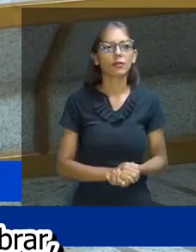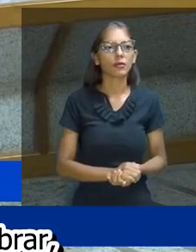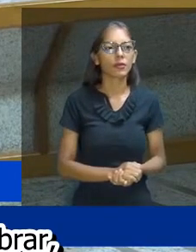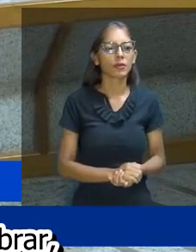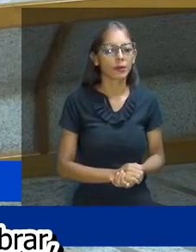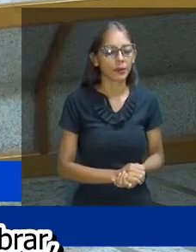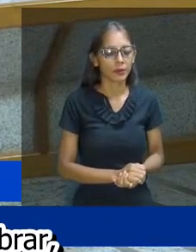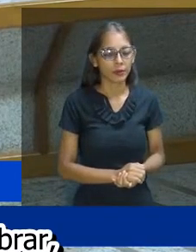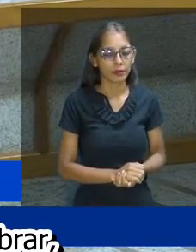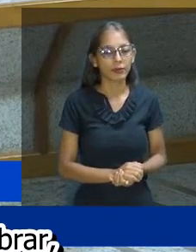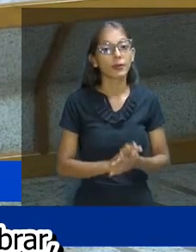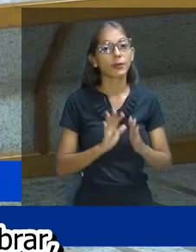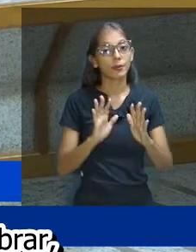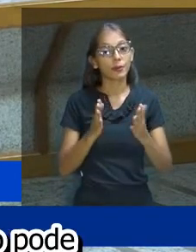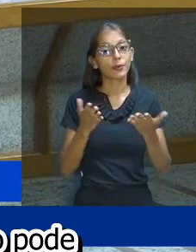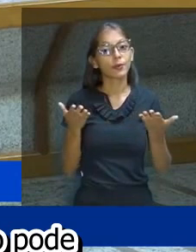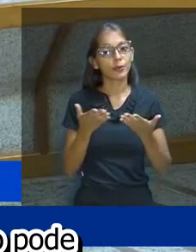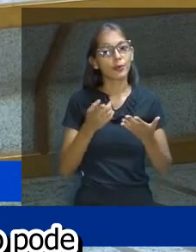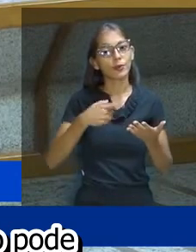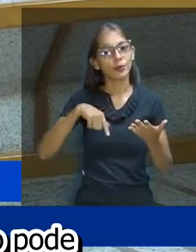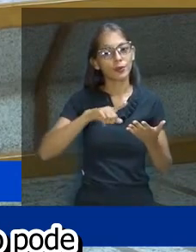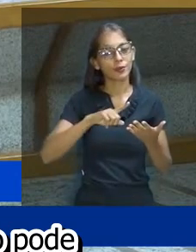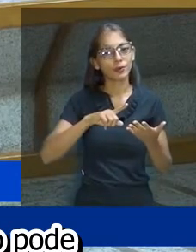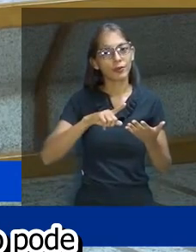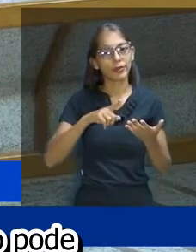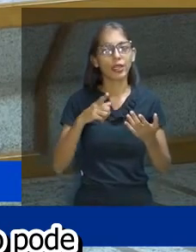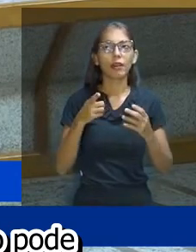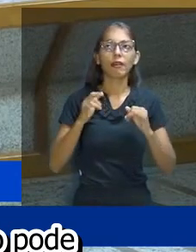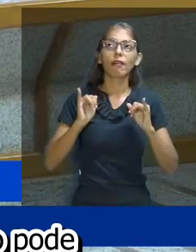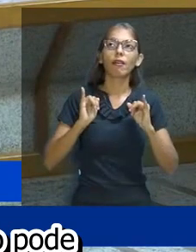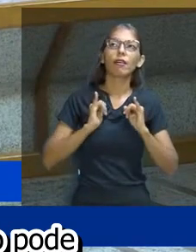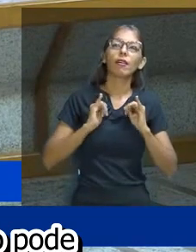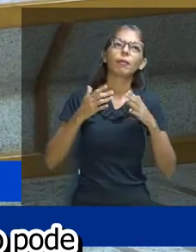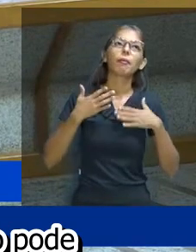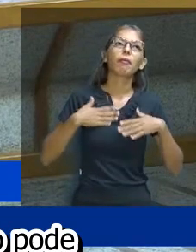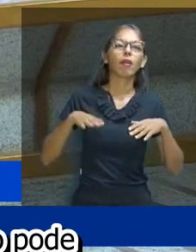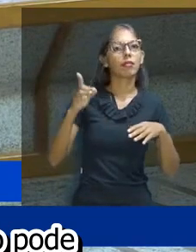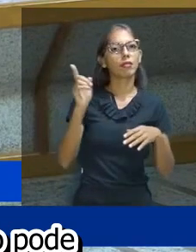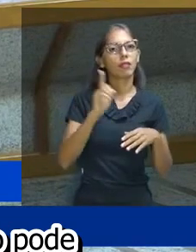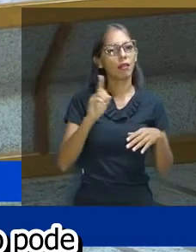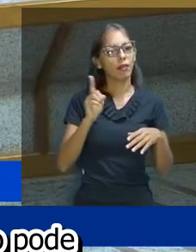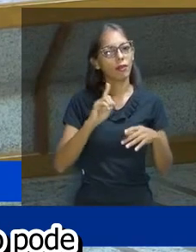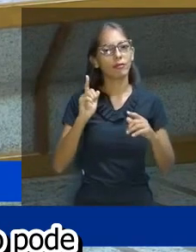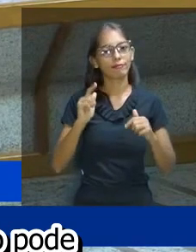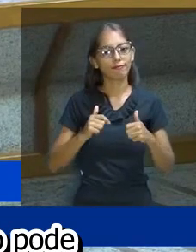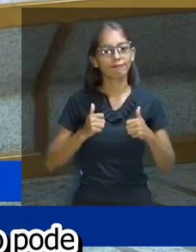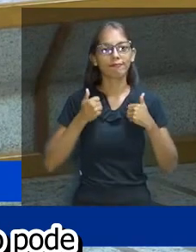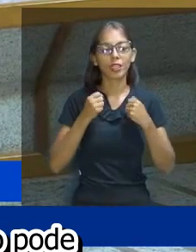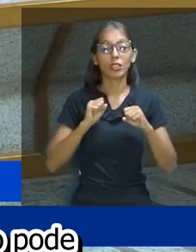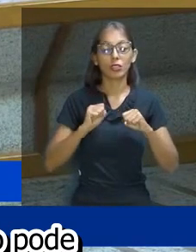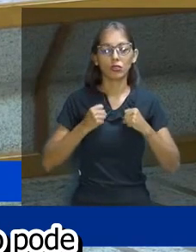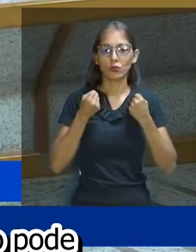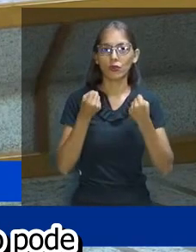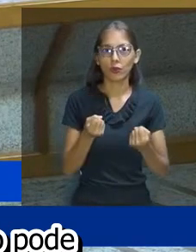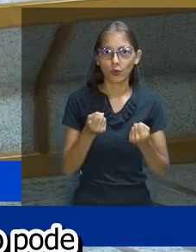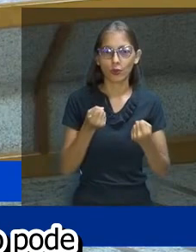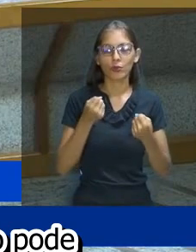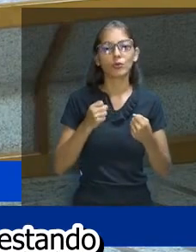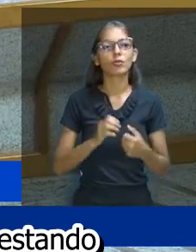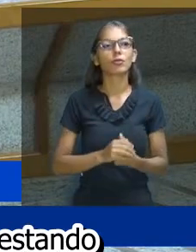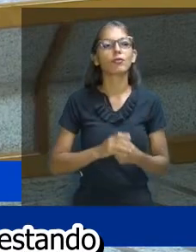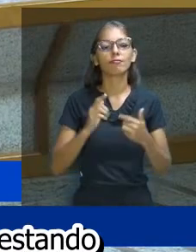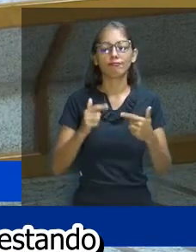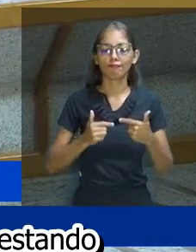Então, a gente vai ter que se desdobrar, não se acomodar. E se acaso não conseguir, não